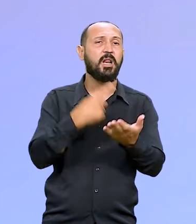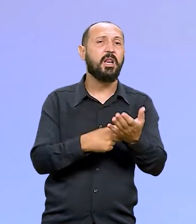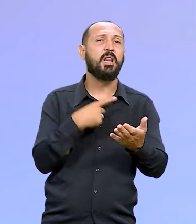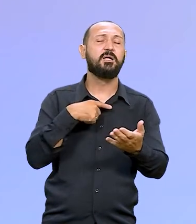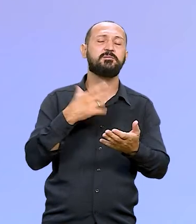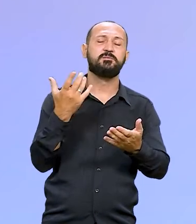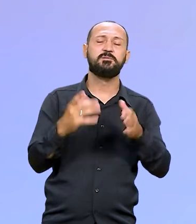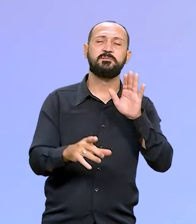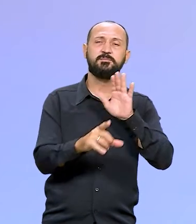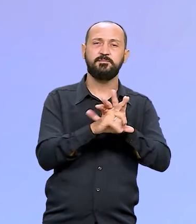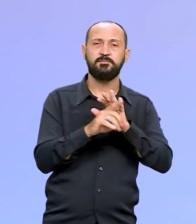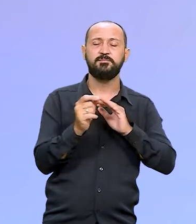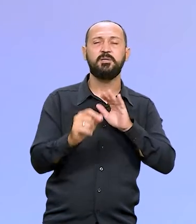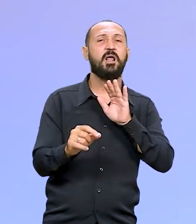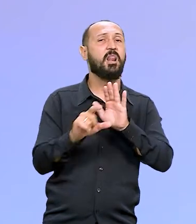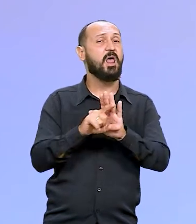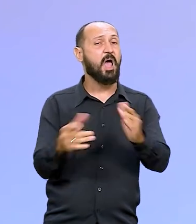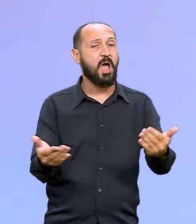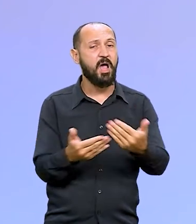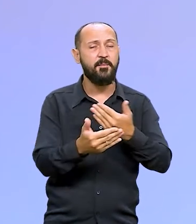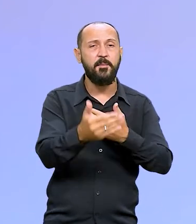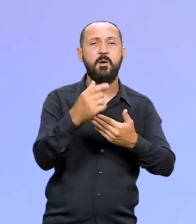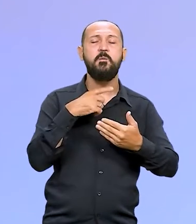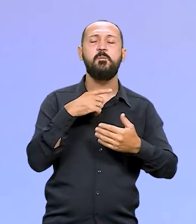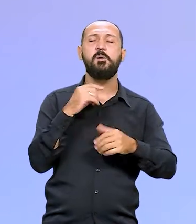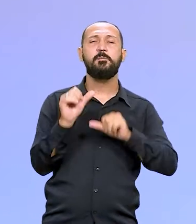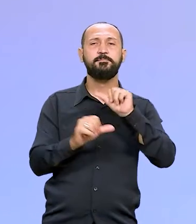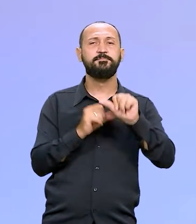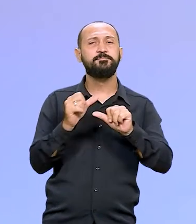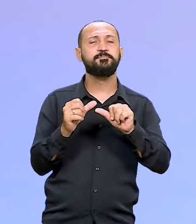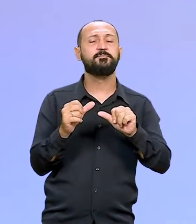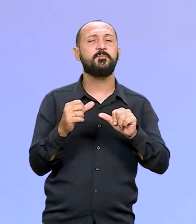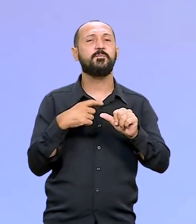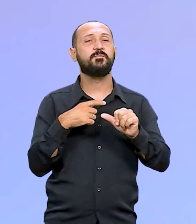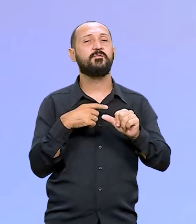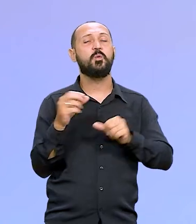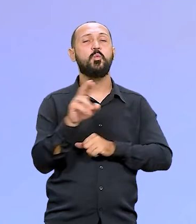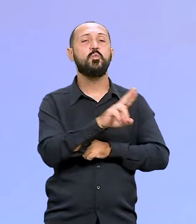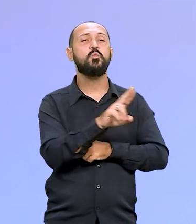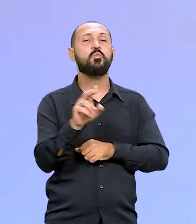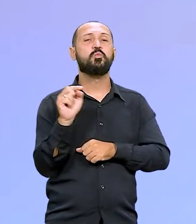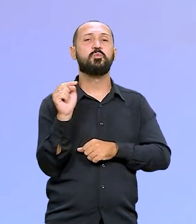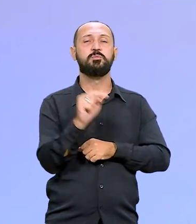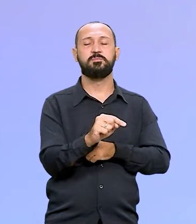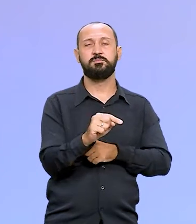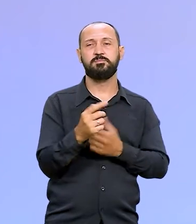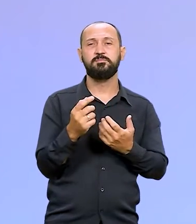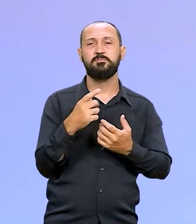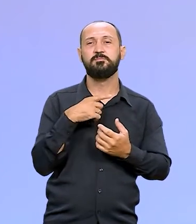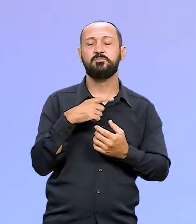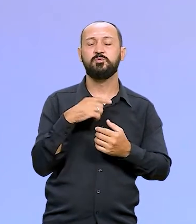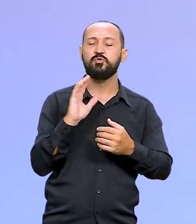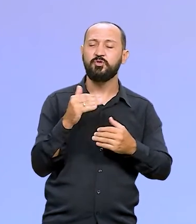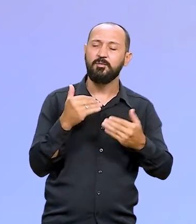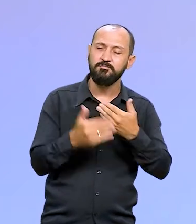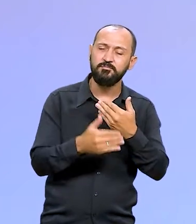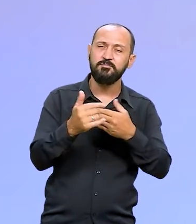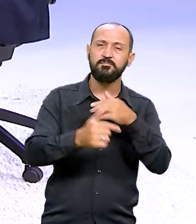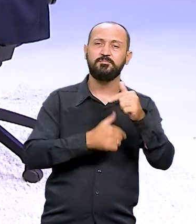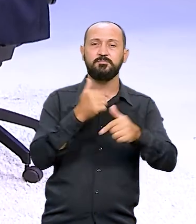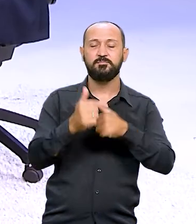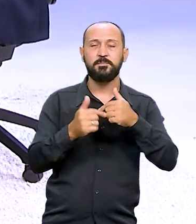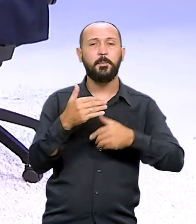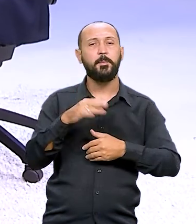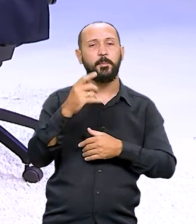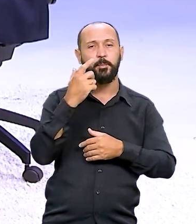possuíam previsão legal. Basicamente seria isso. A lei agora ela legalizou e ela deu um nome a esses agentes que já